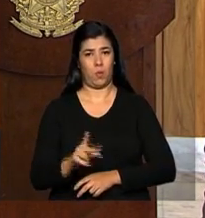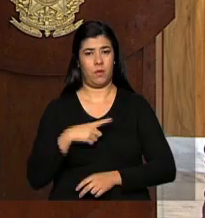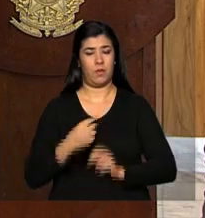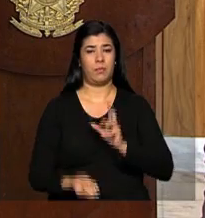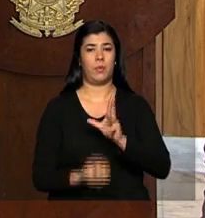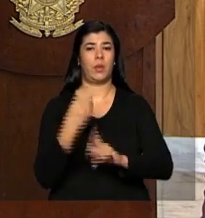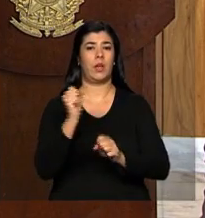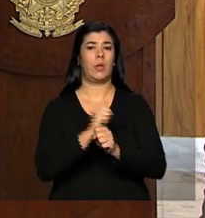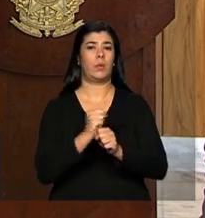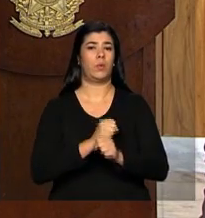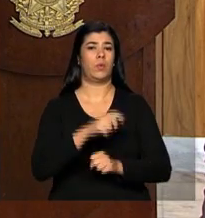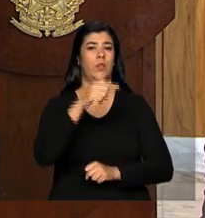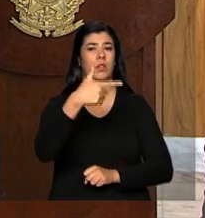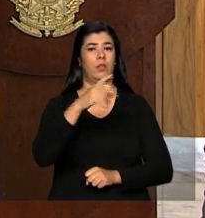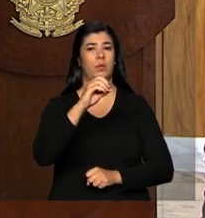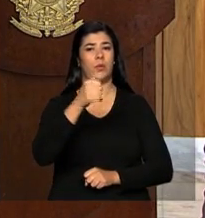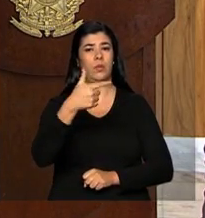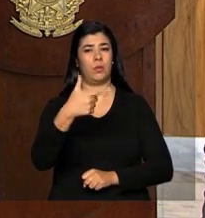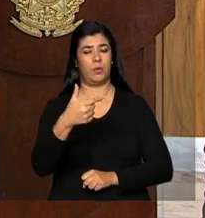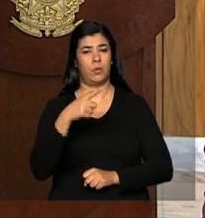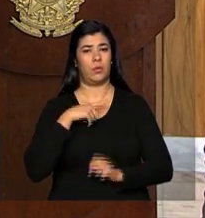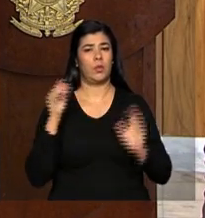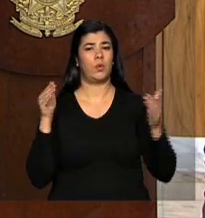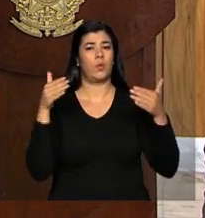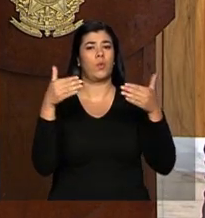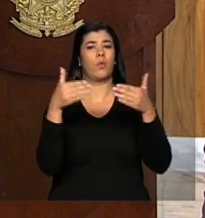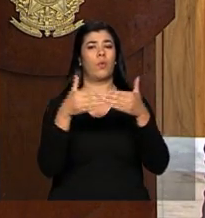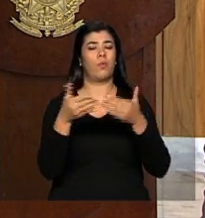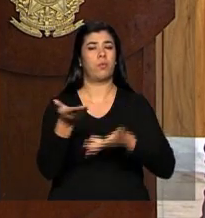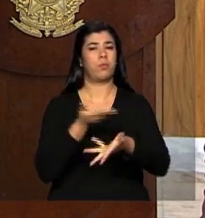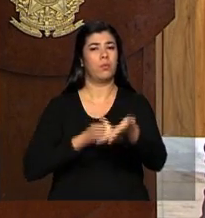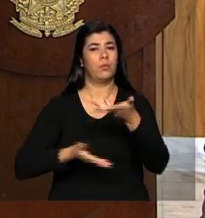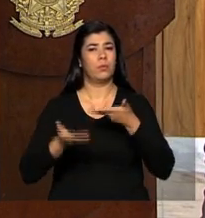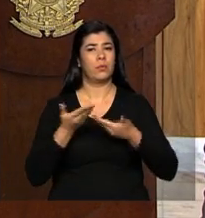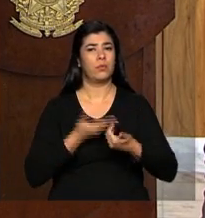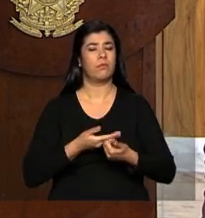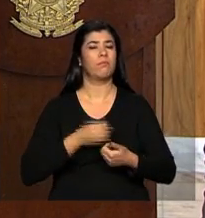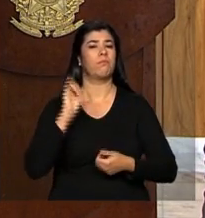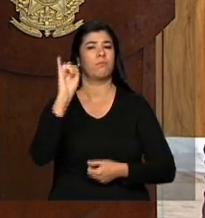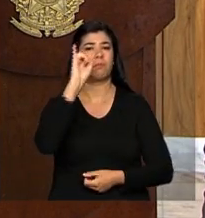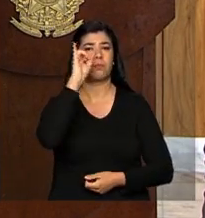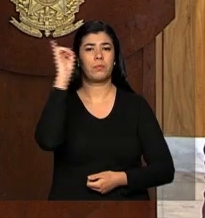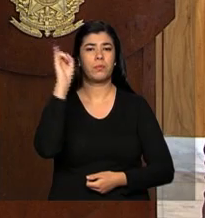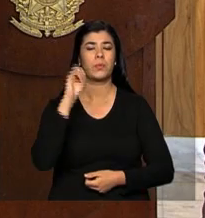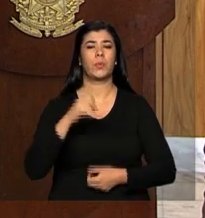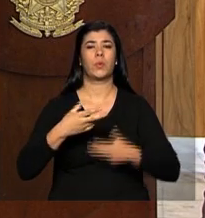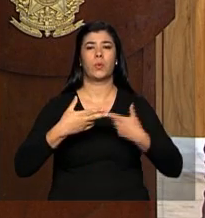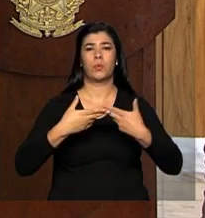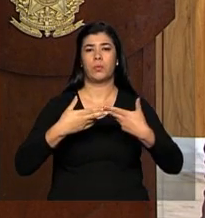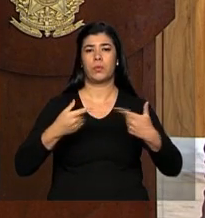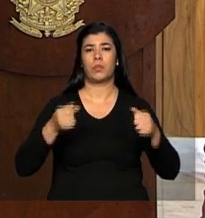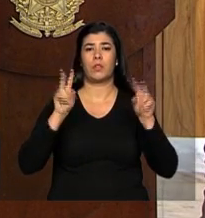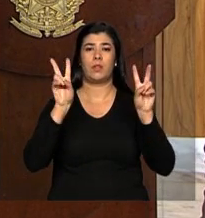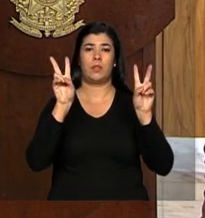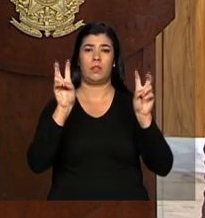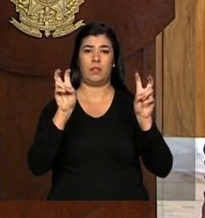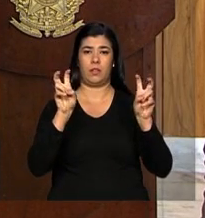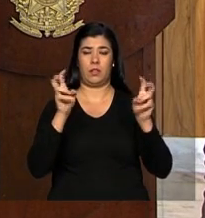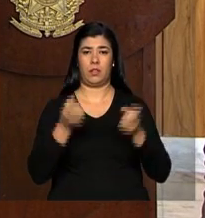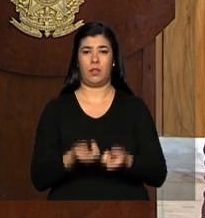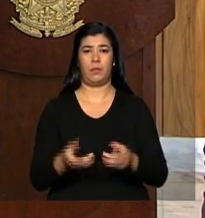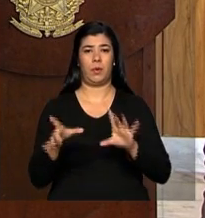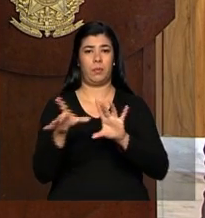é o nosso fórum para tratar das grandes questões e dos grandes temas da